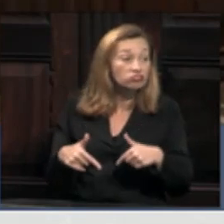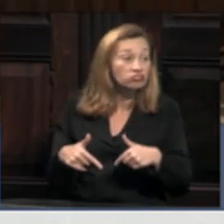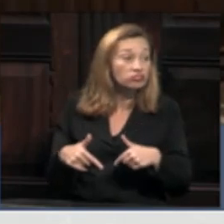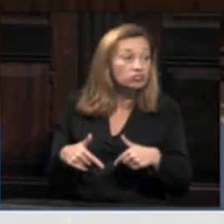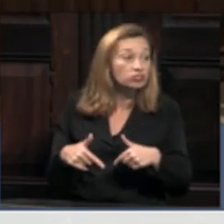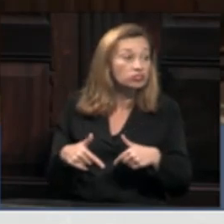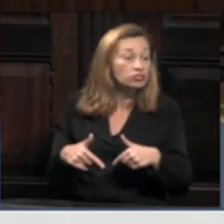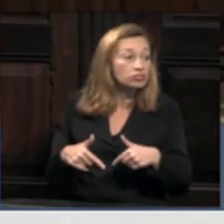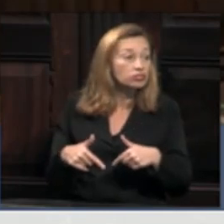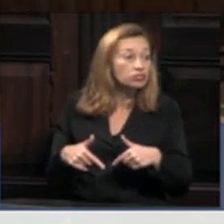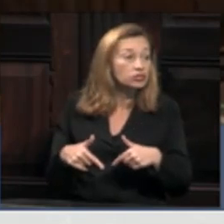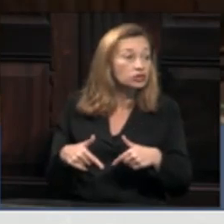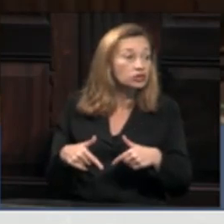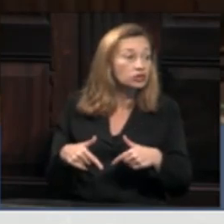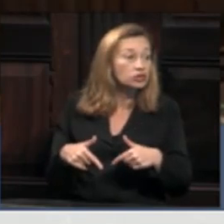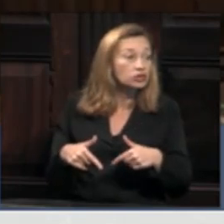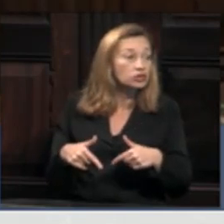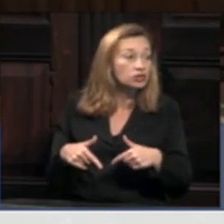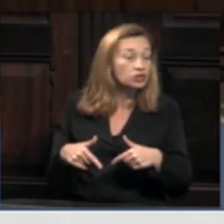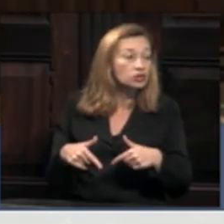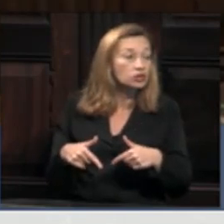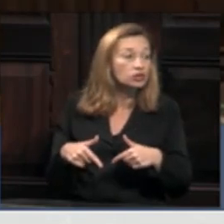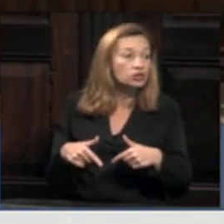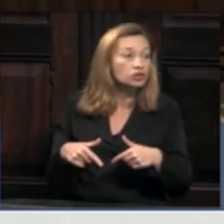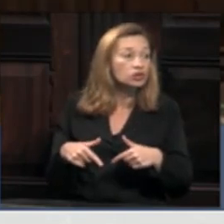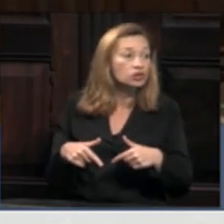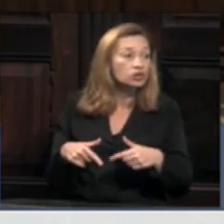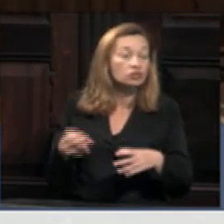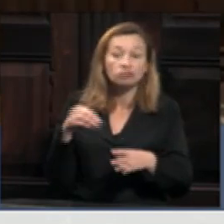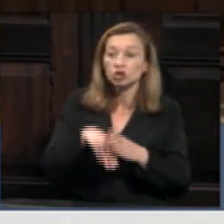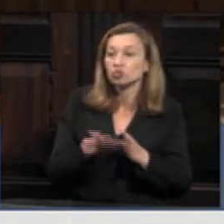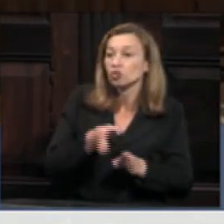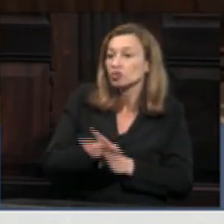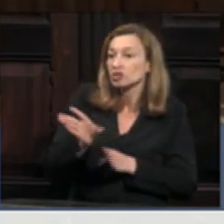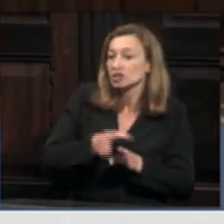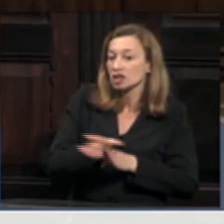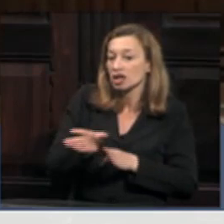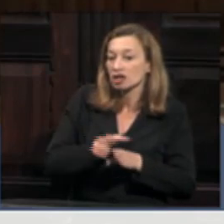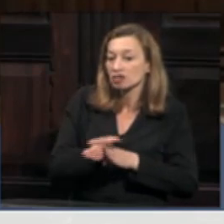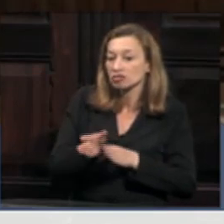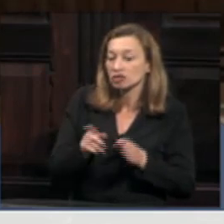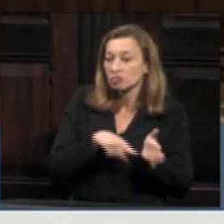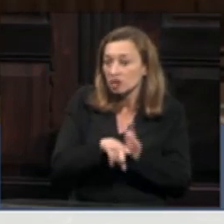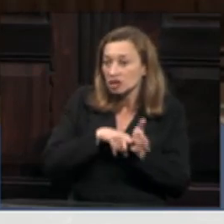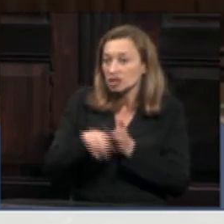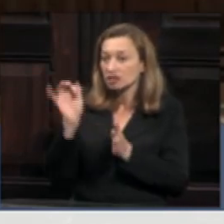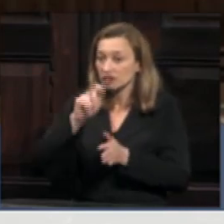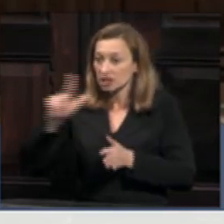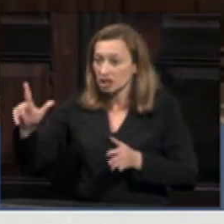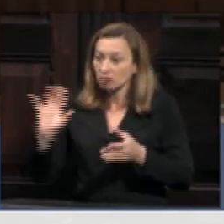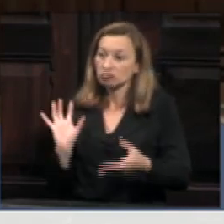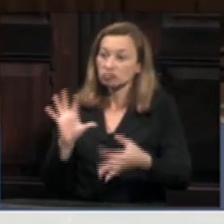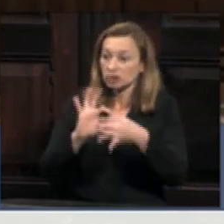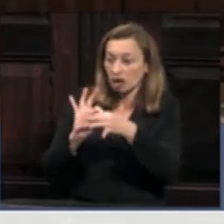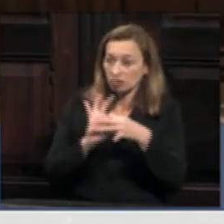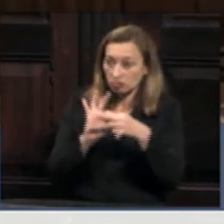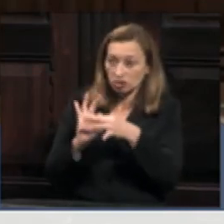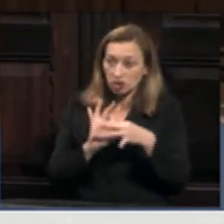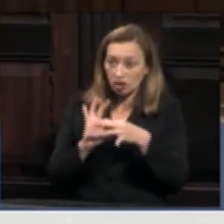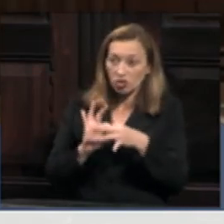do Conselho de Revisão Fiscal da União